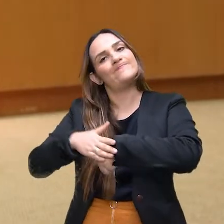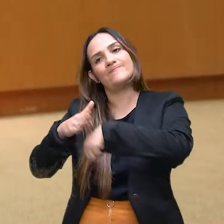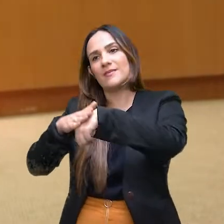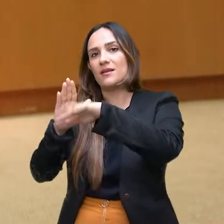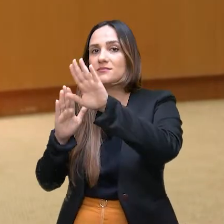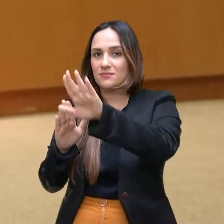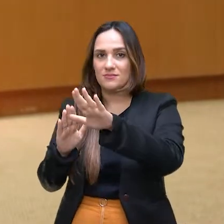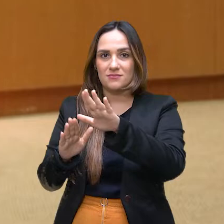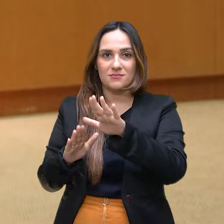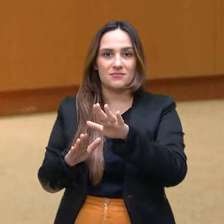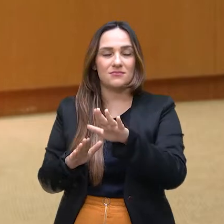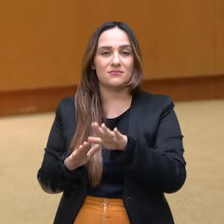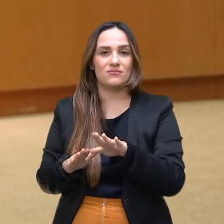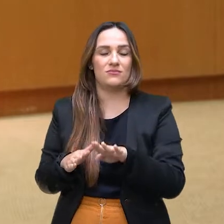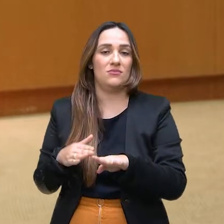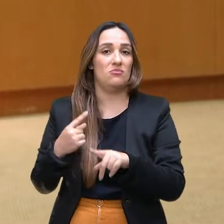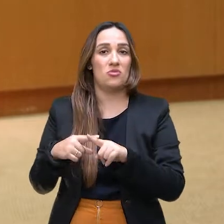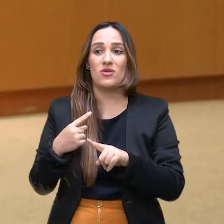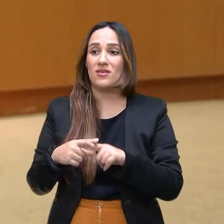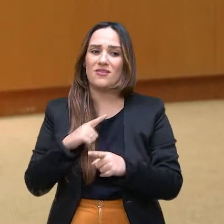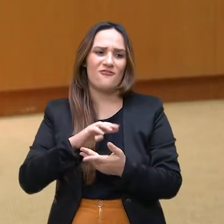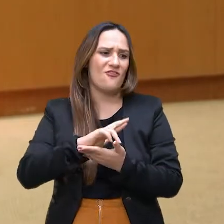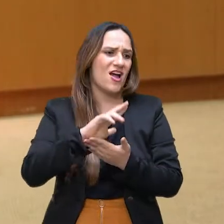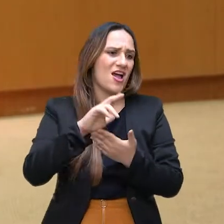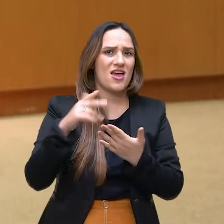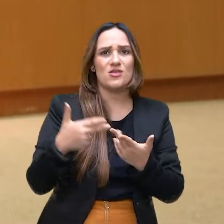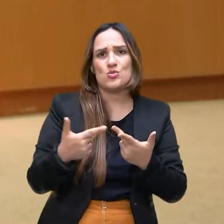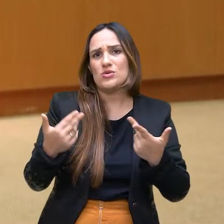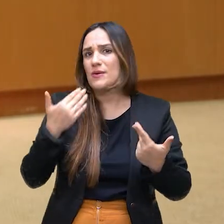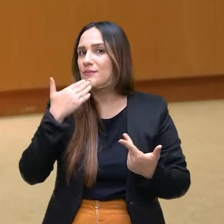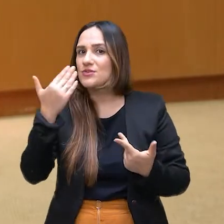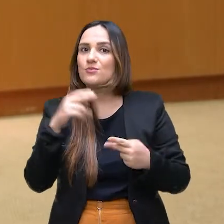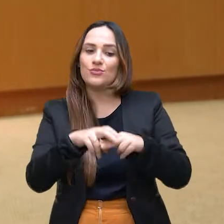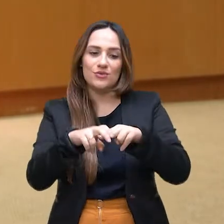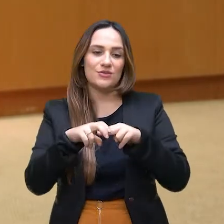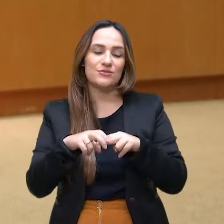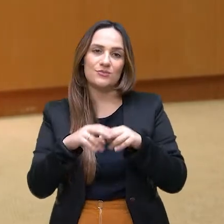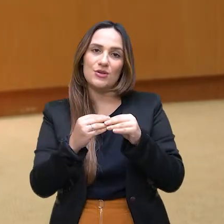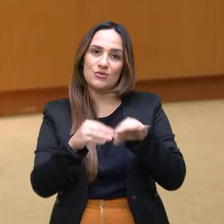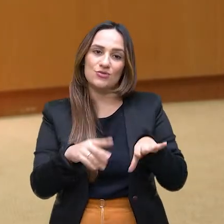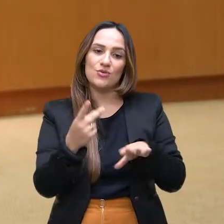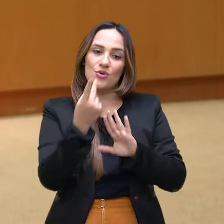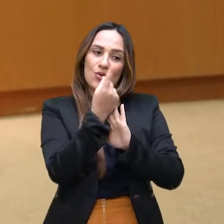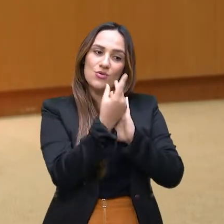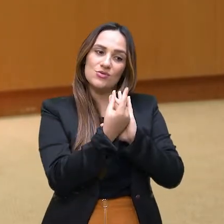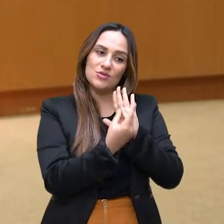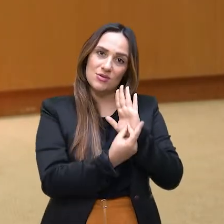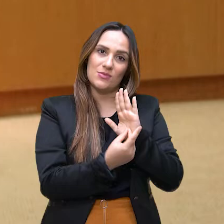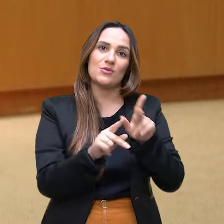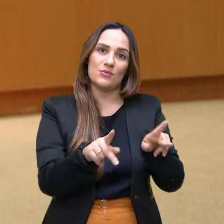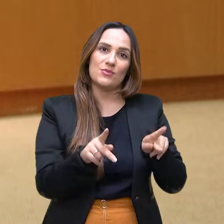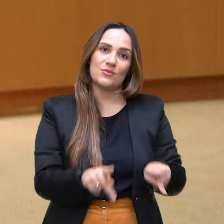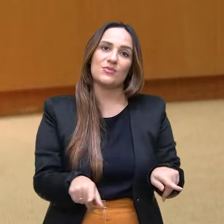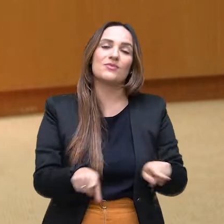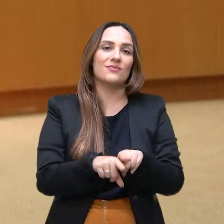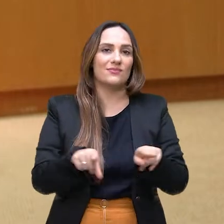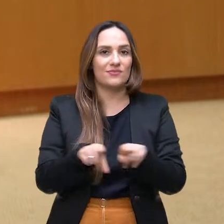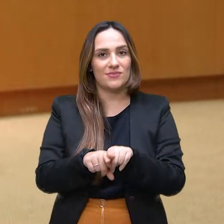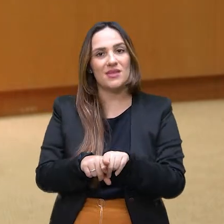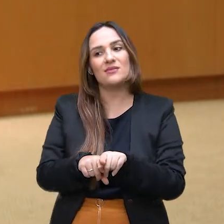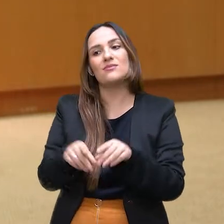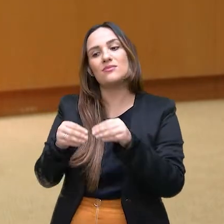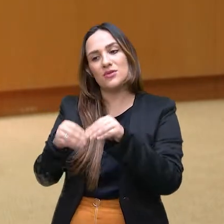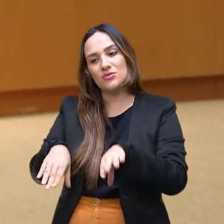frequente, tanto em número quanto em diversidade. Daí vêm os impactos nos orçamentos públicos e na manutenção